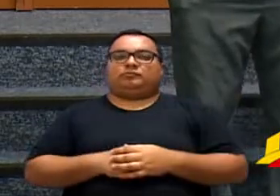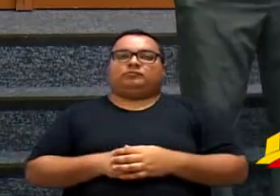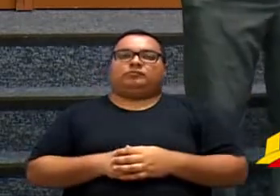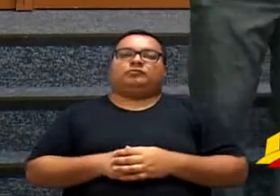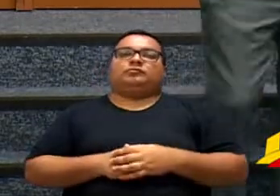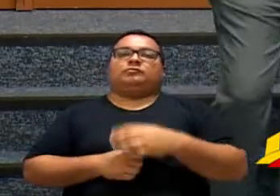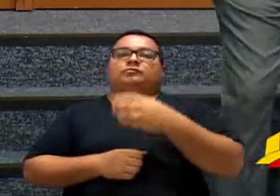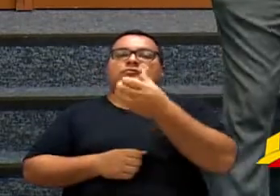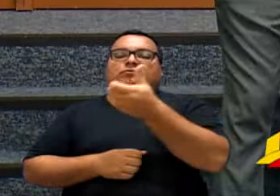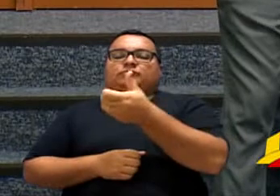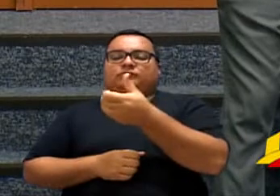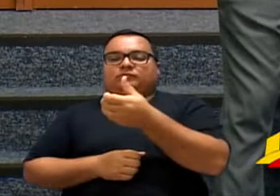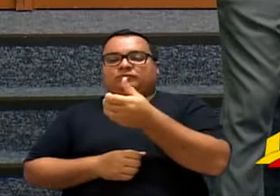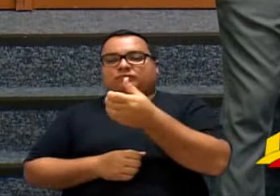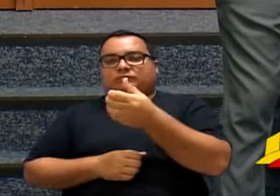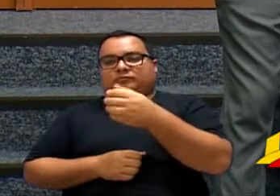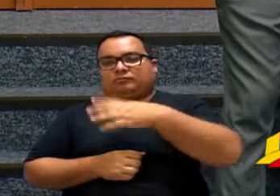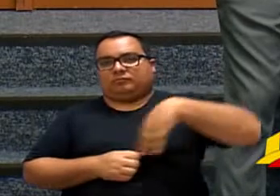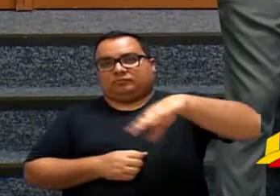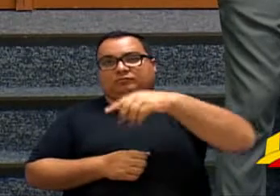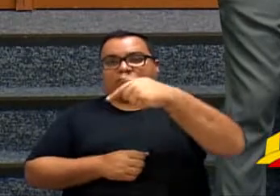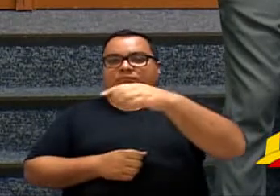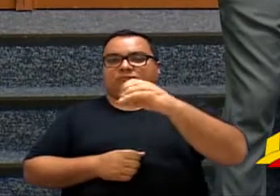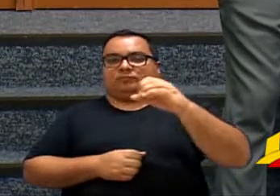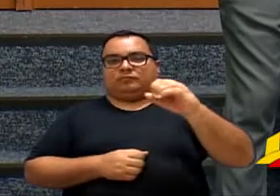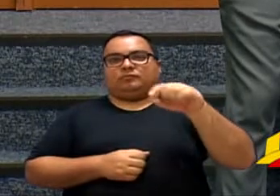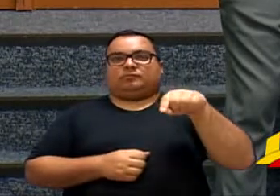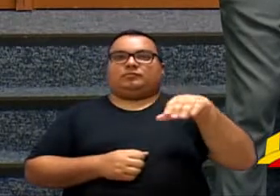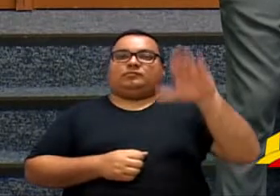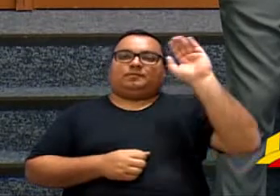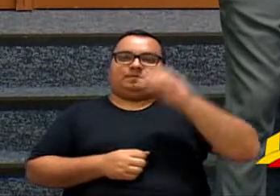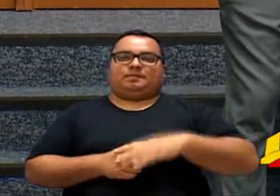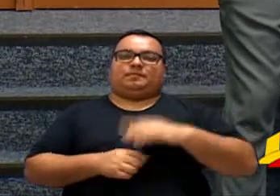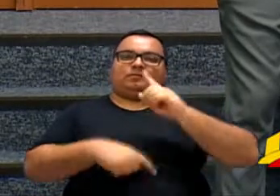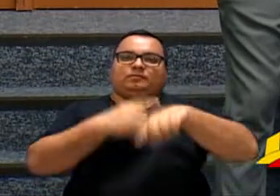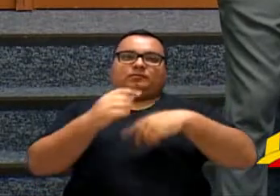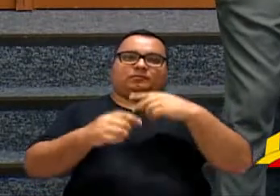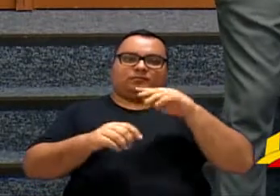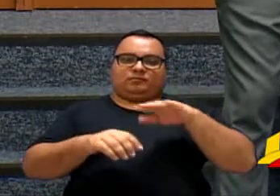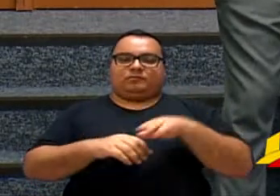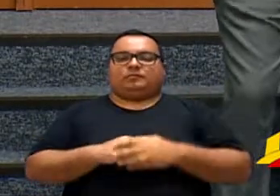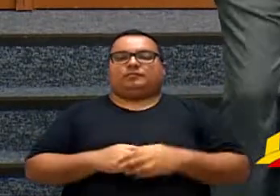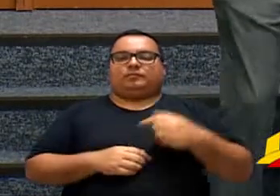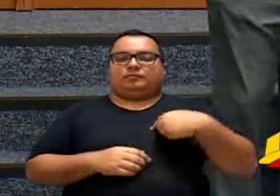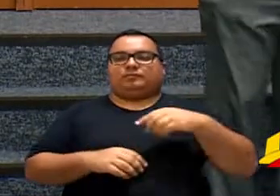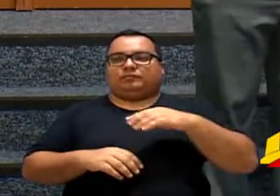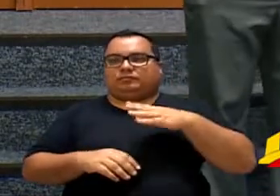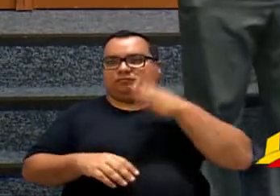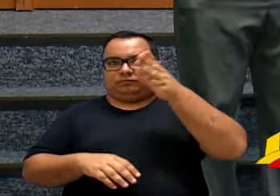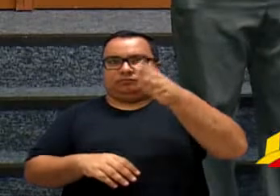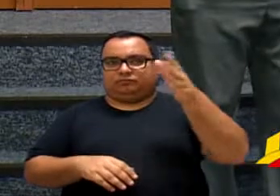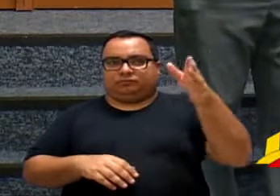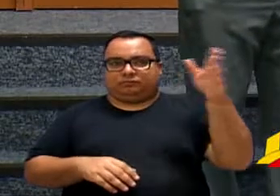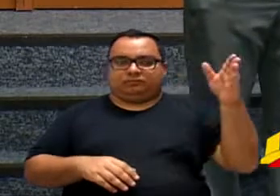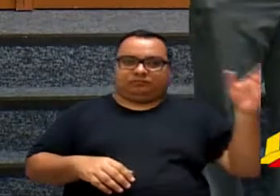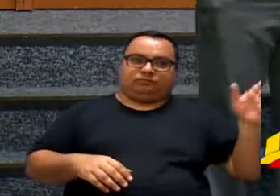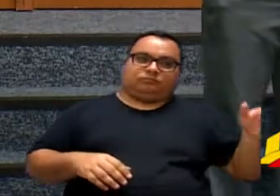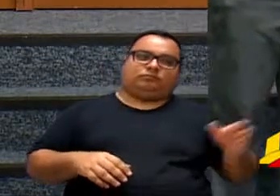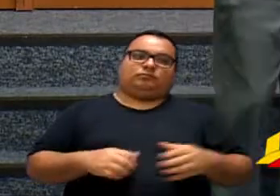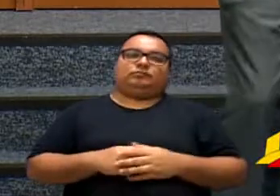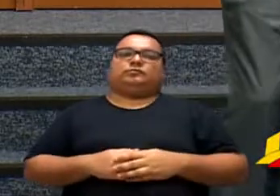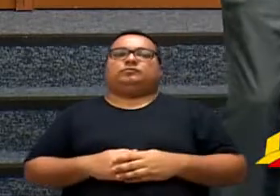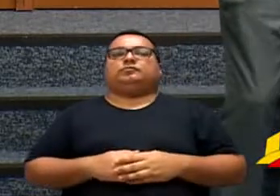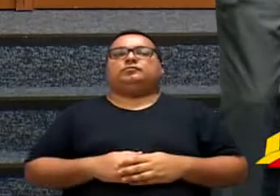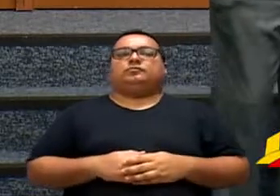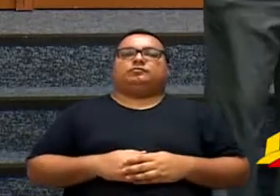cidades do Estado de São Paulo e andando pelas ruas gastando a botina pisando no barro encontrei mais